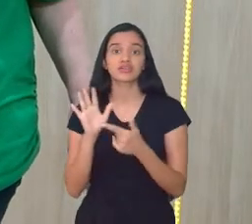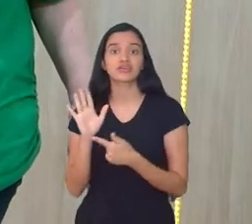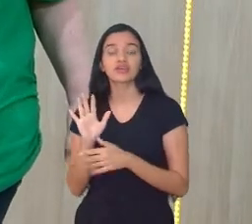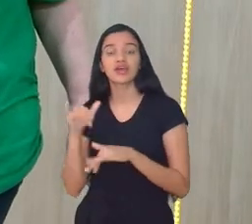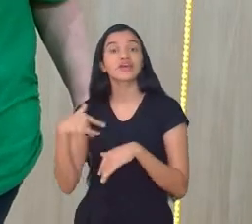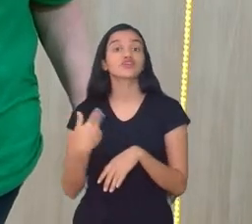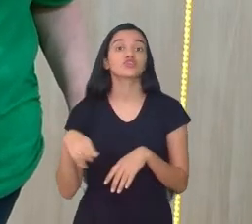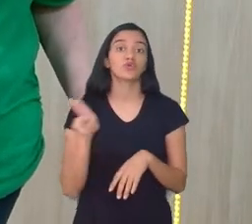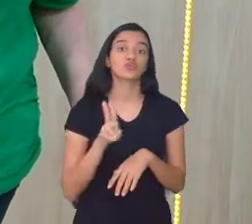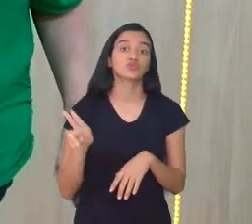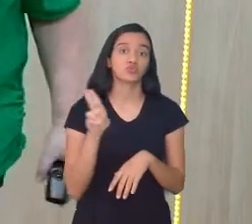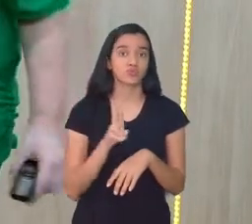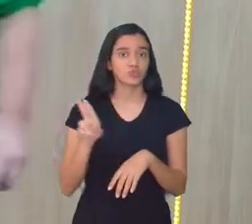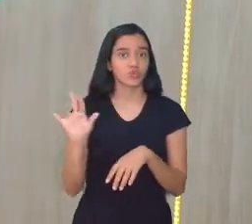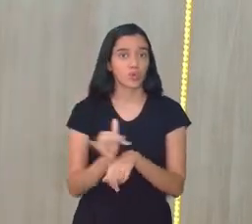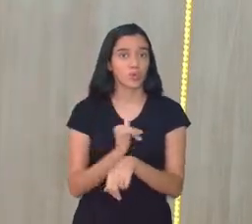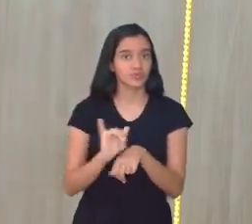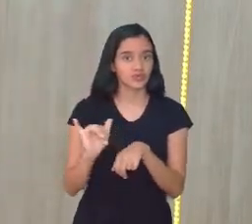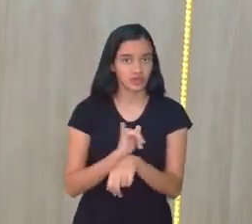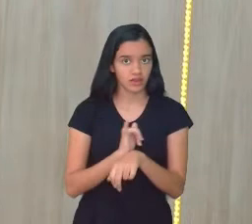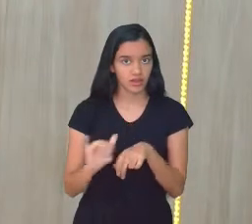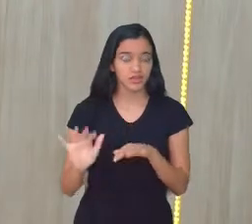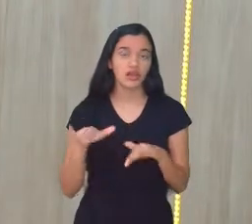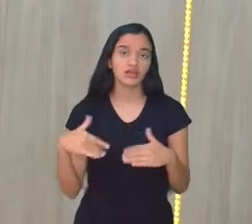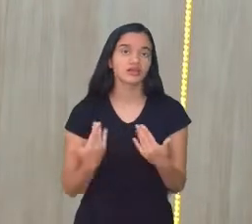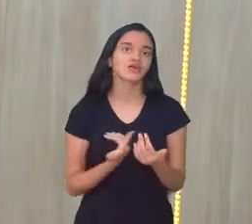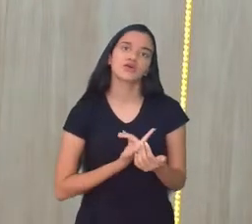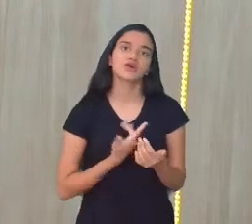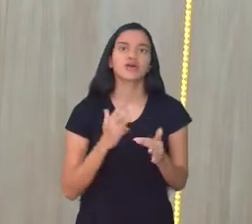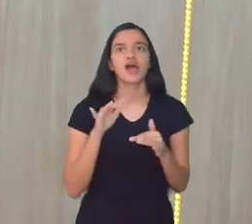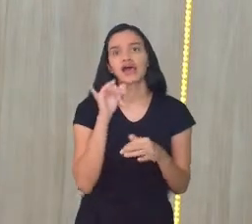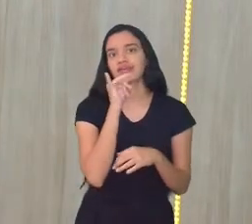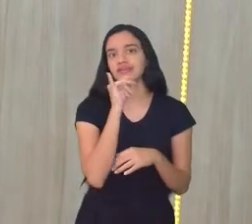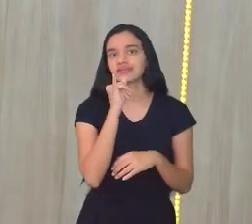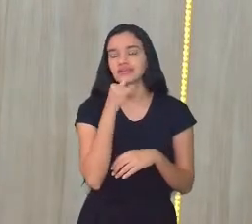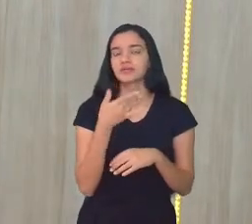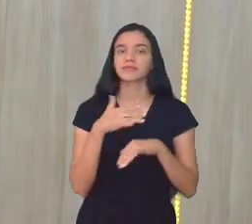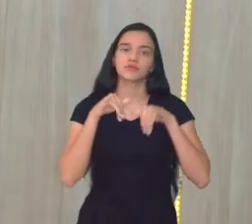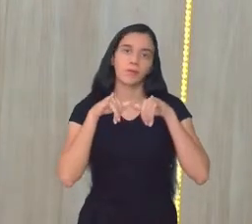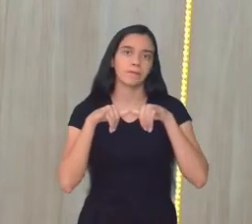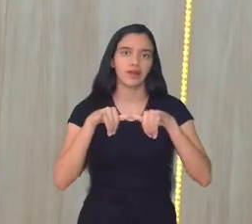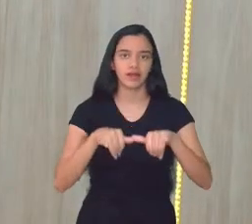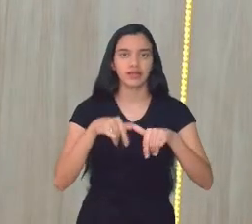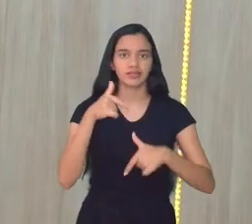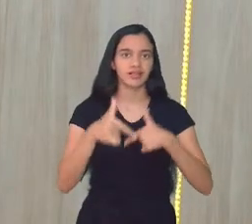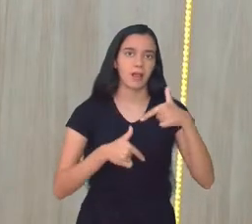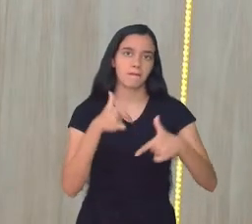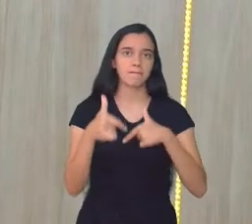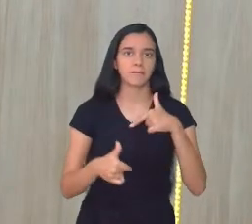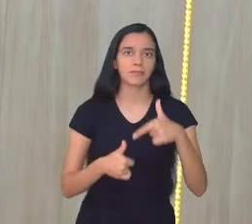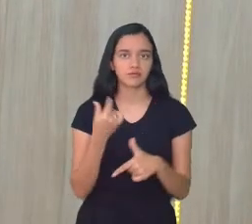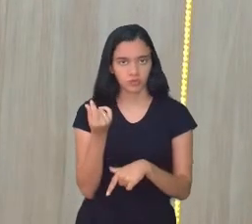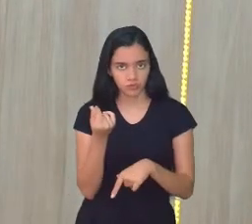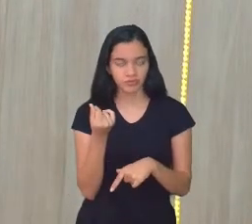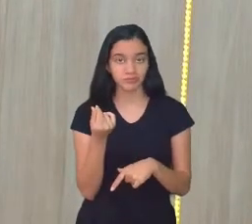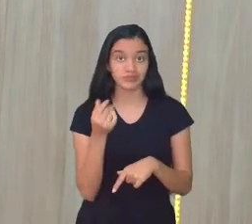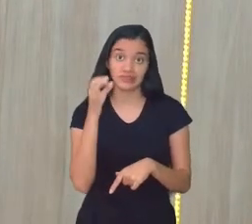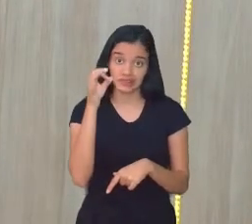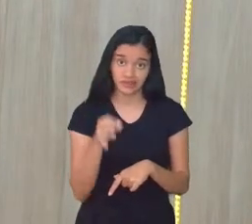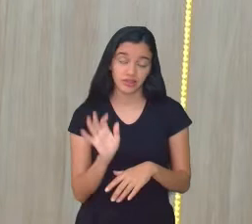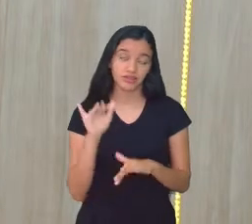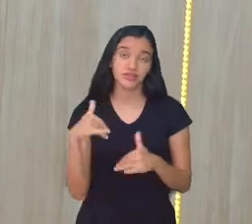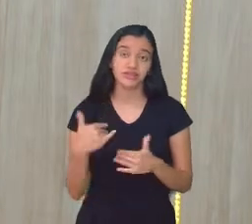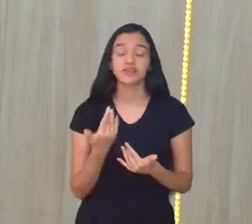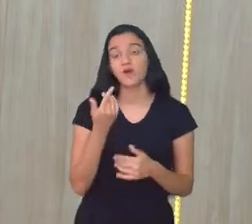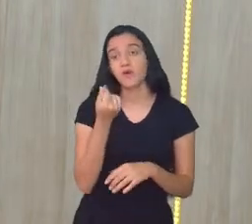que a gente usa como ferramenta quando a gente está no mercado, trabalhando com preços, né? Então,